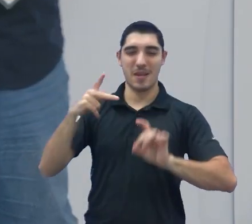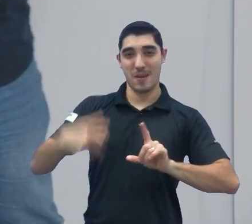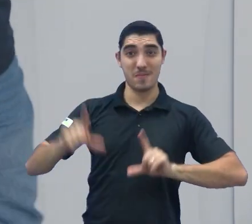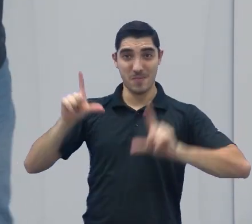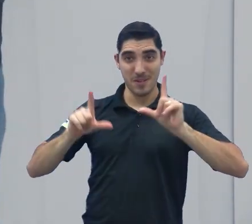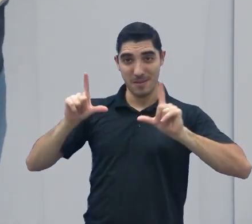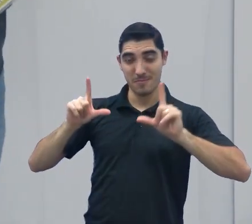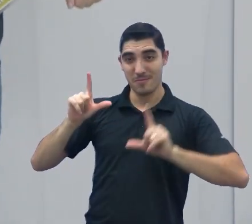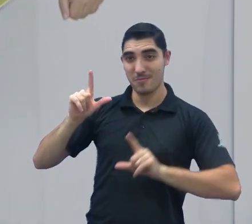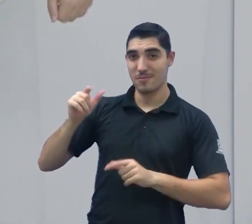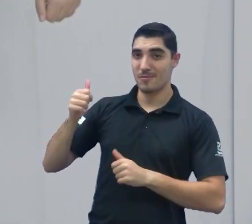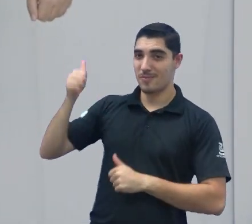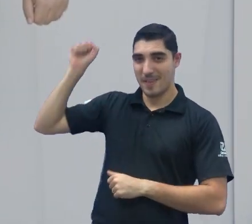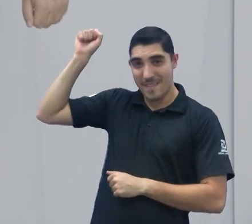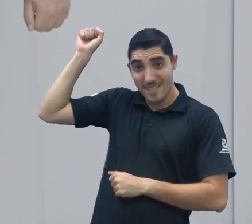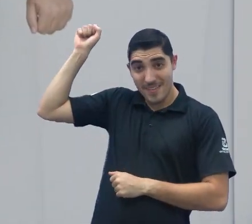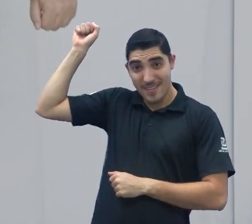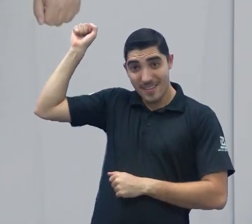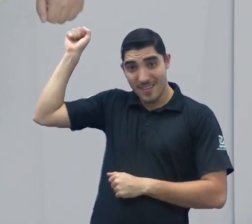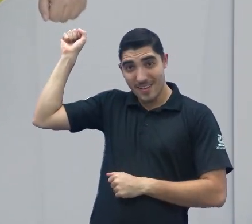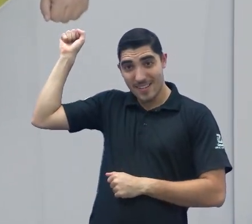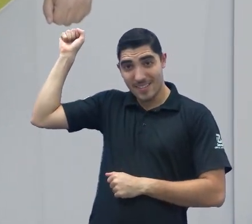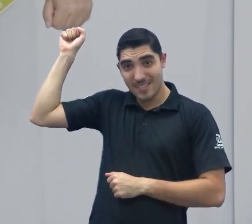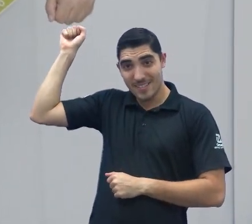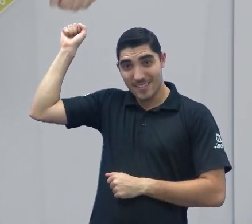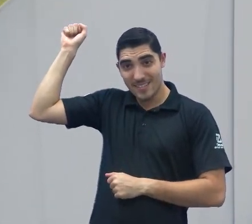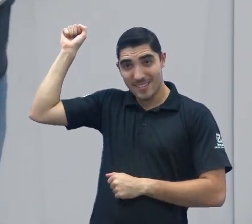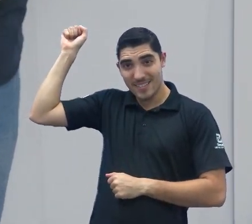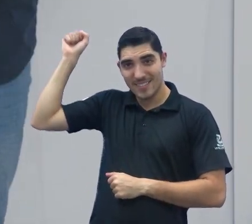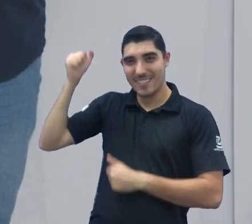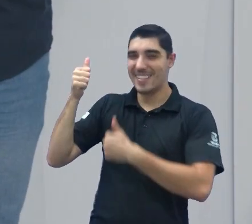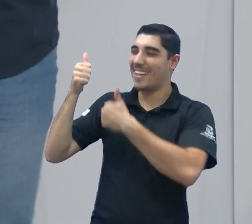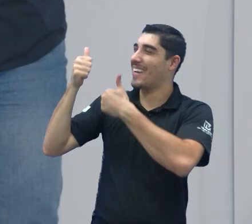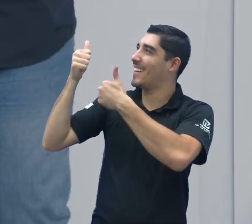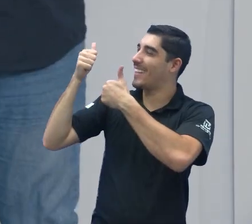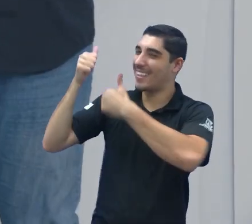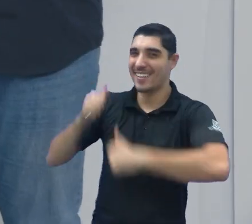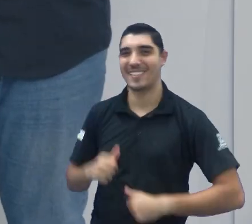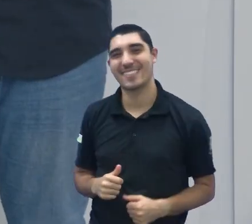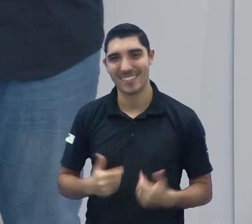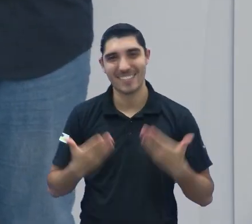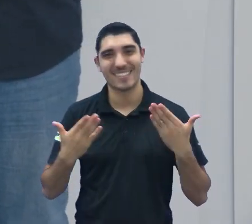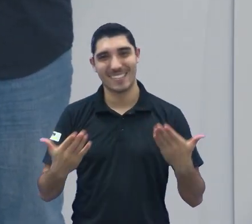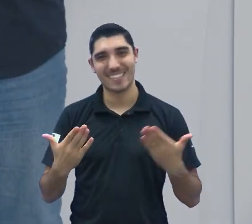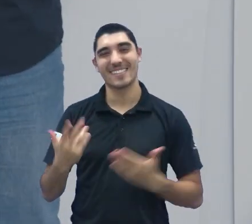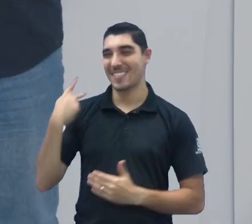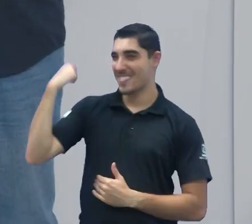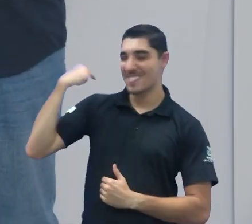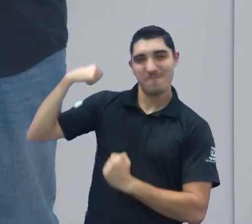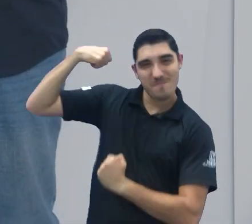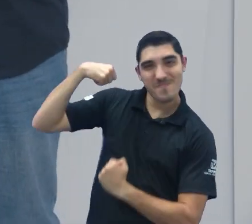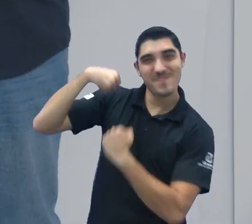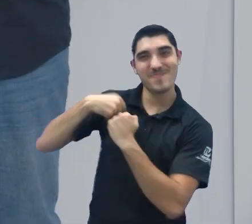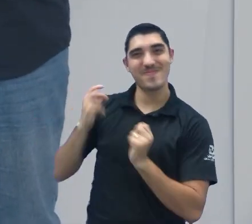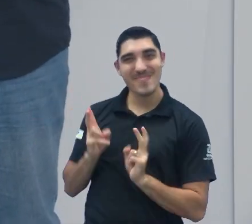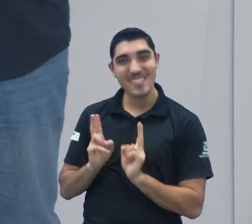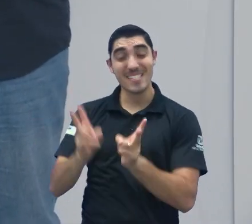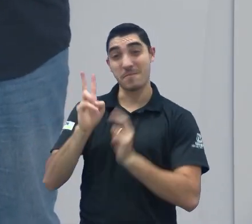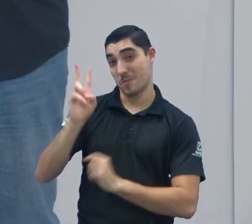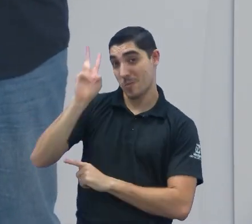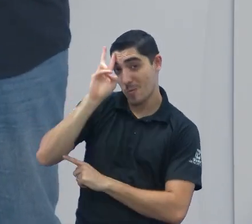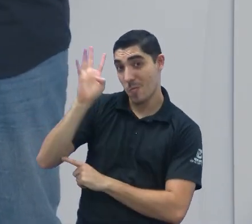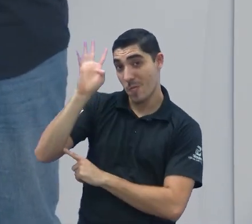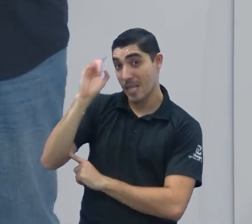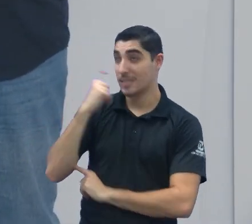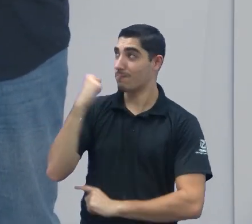Esporte. Luizão, hoje é um pouquinho diferente, é aqui curtinho aqui, vamos lá no soquinho. Cadê? Aê, Luizão! Nosso soquinho maroto de toda segunda, quarta e sexta. O Luizão que